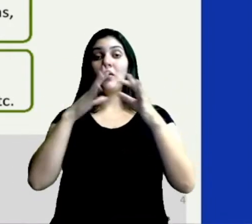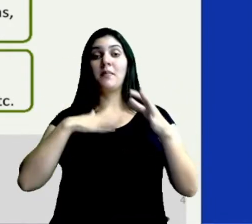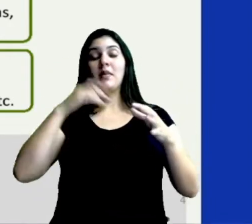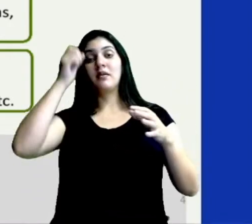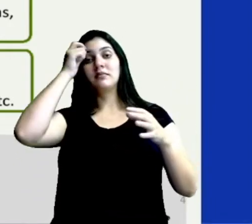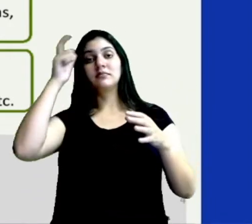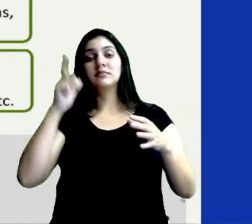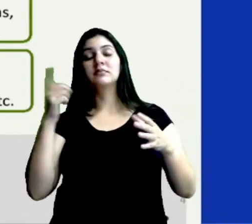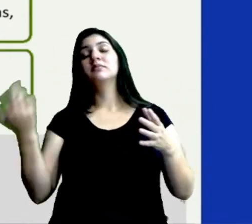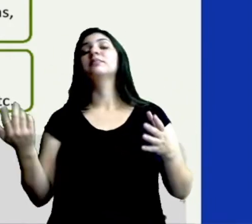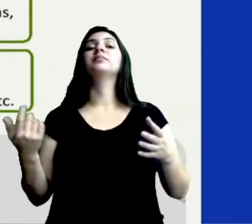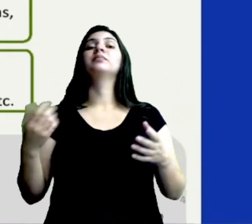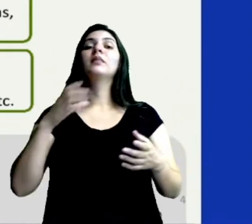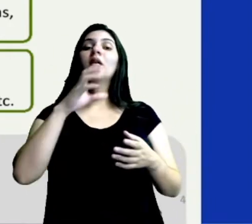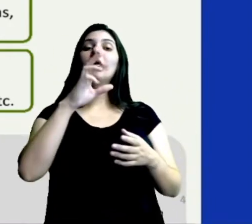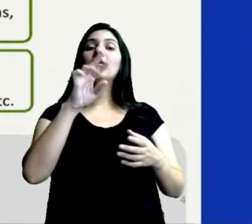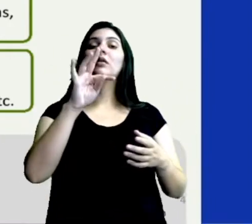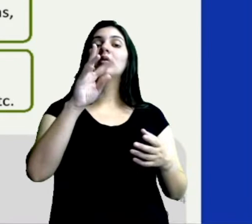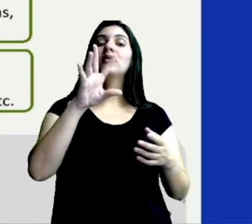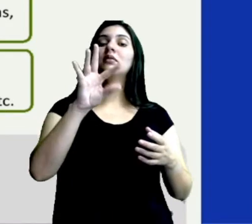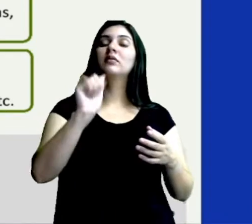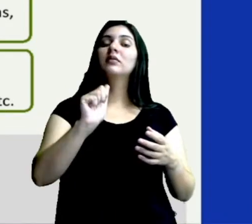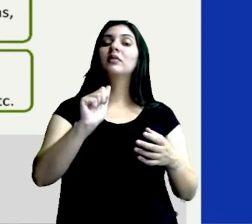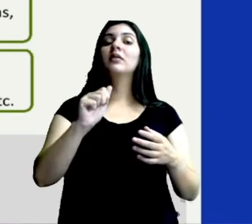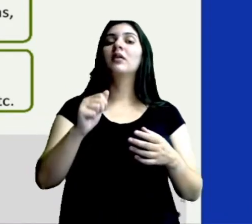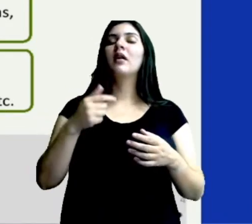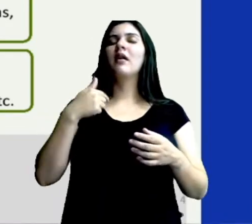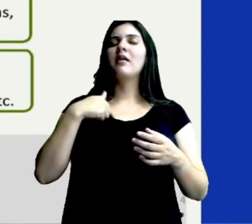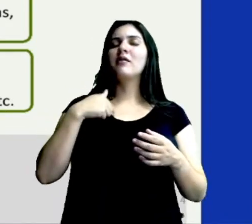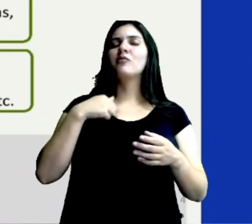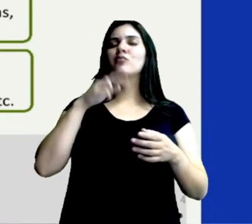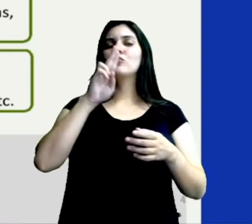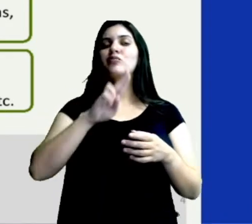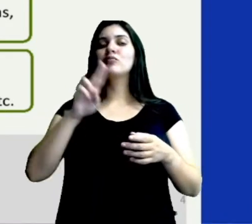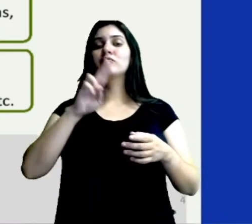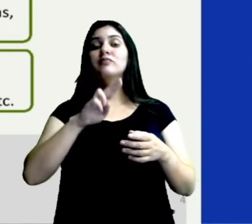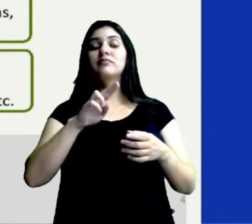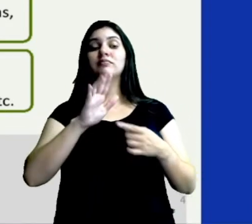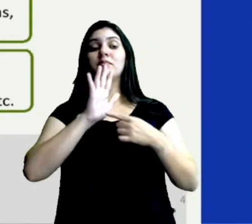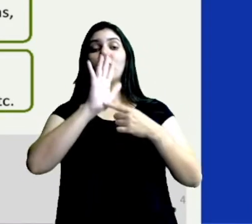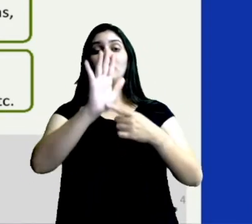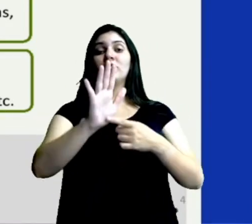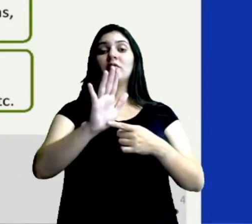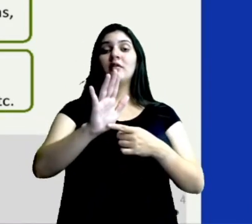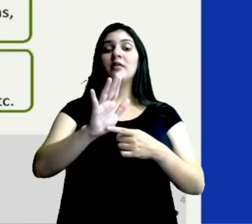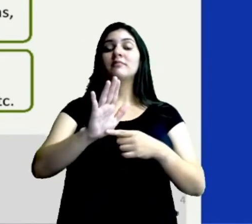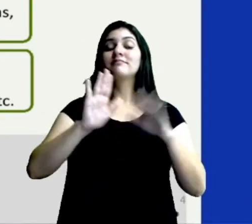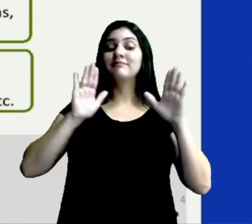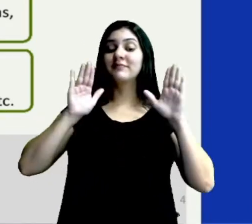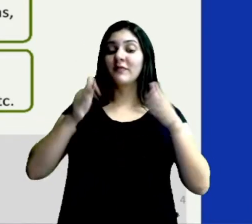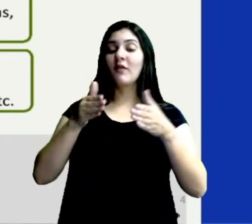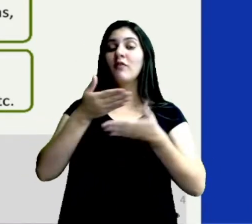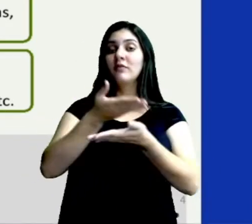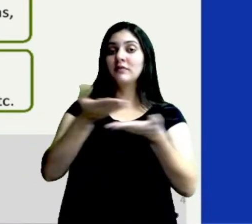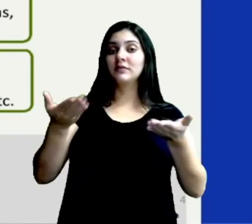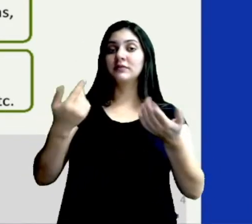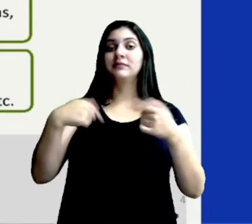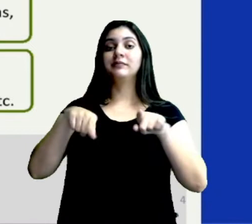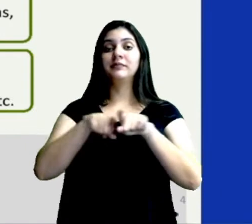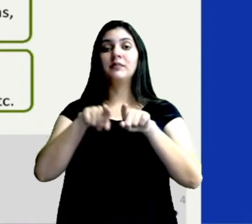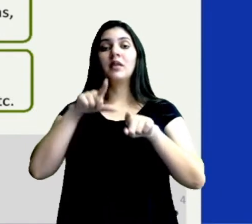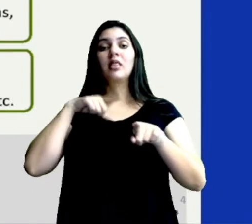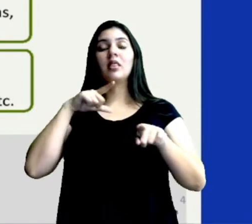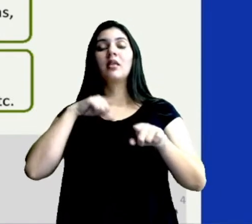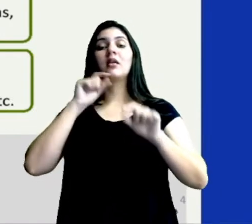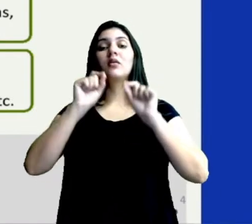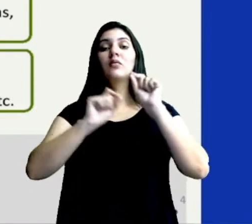A crítica. É uma forma de eu convencer vocês, tá bom? Temos também o